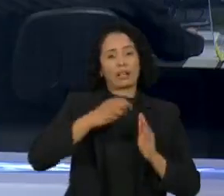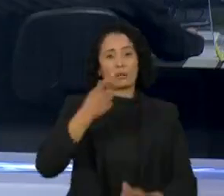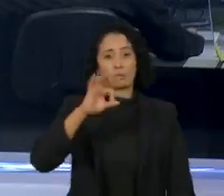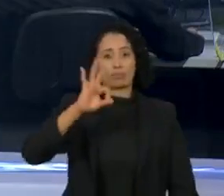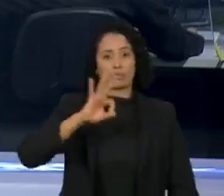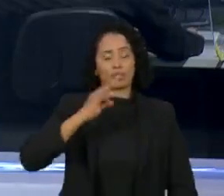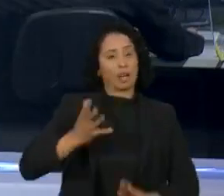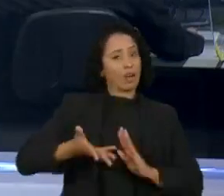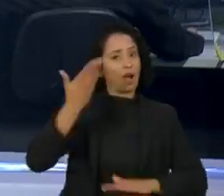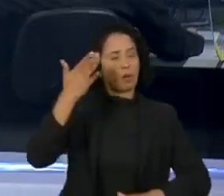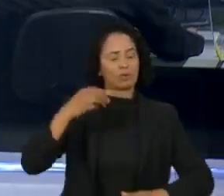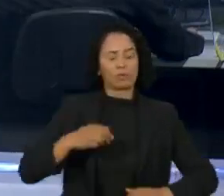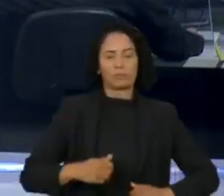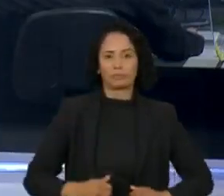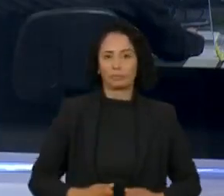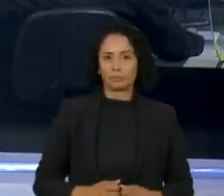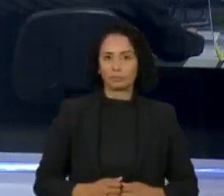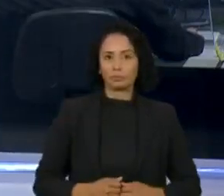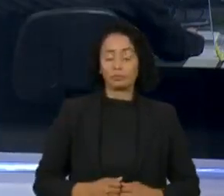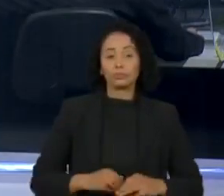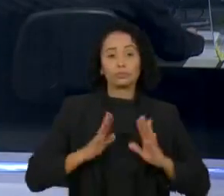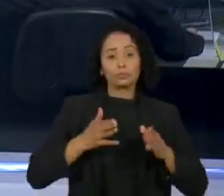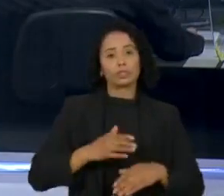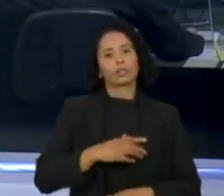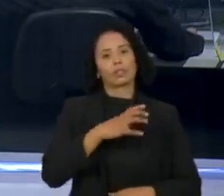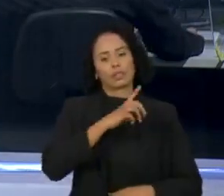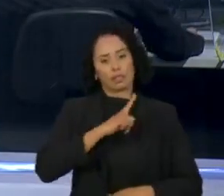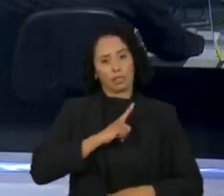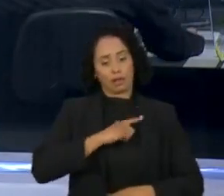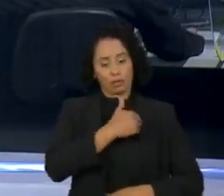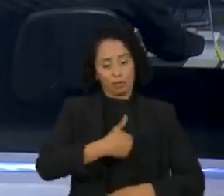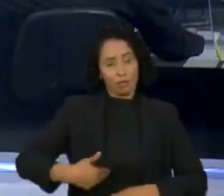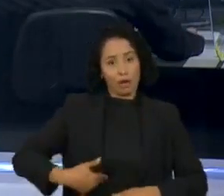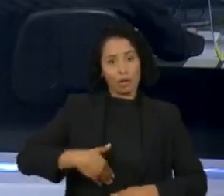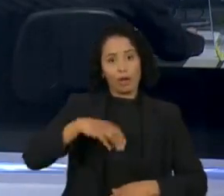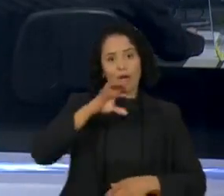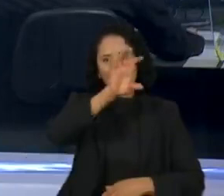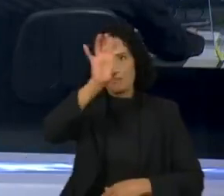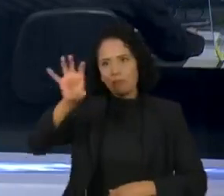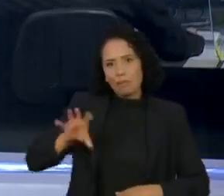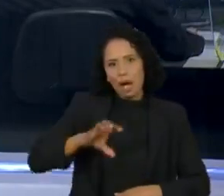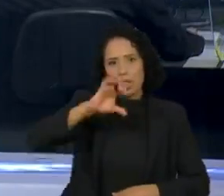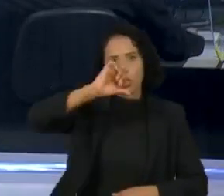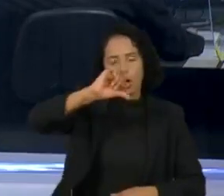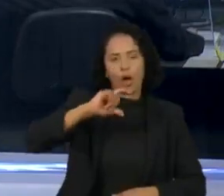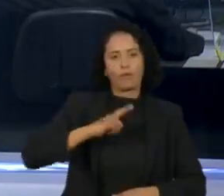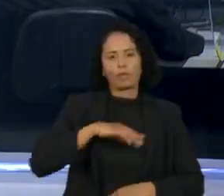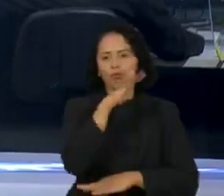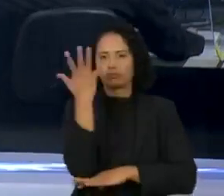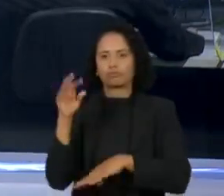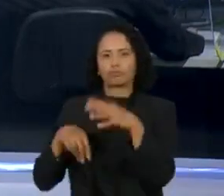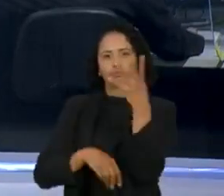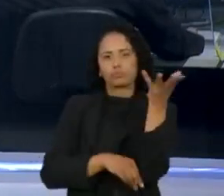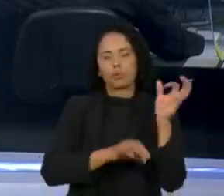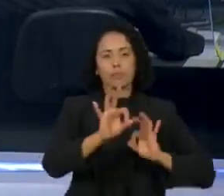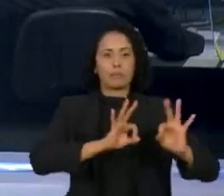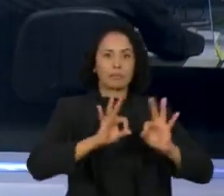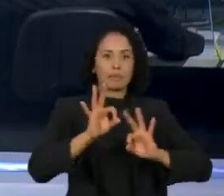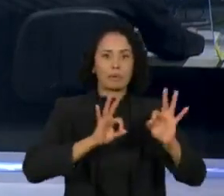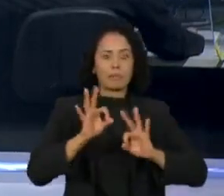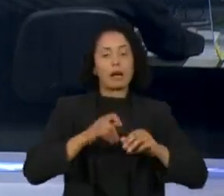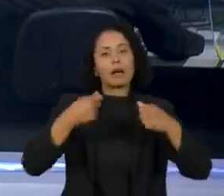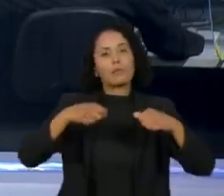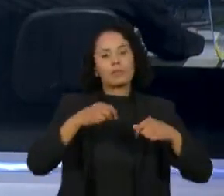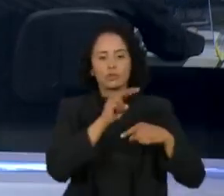Para tentar fazer frente a isso, governadores de nove estados lançaram um plano para a recuperação da Amazônia. A meta é angariar recursos para a